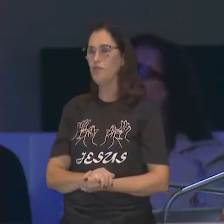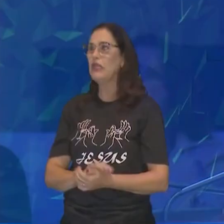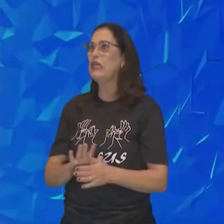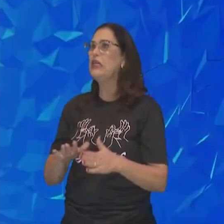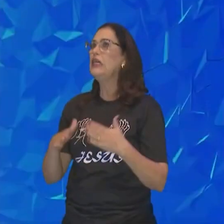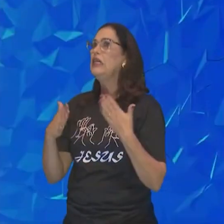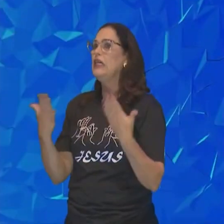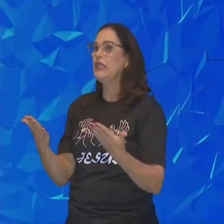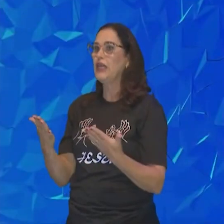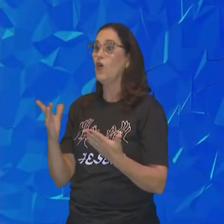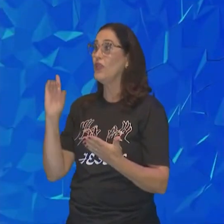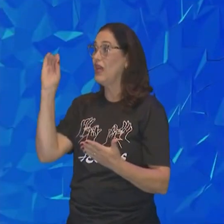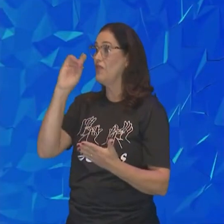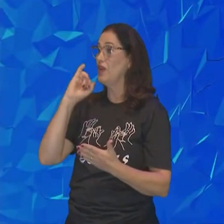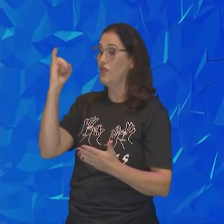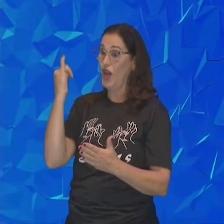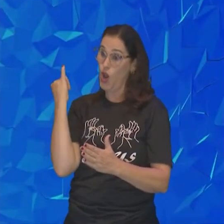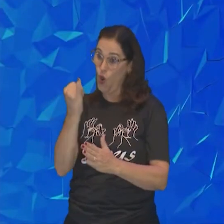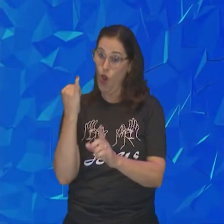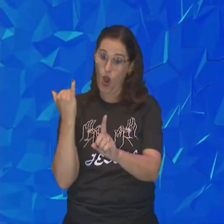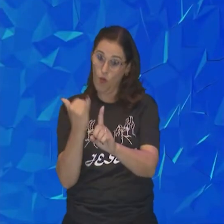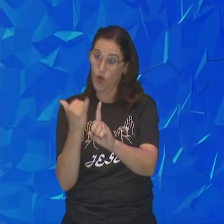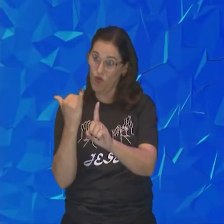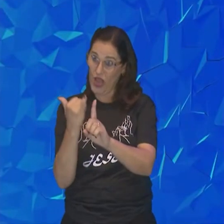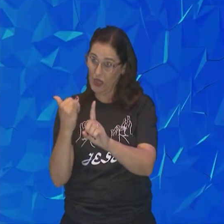então disse Davi a Natã,